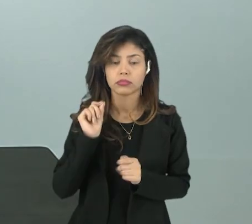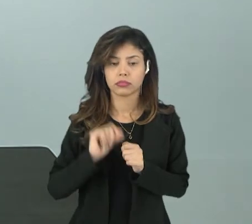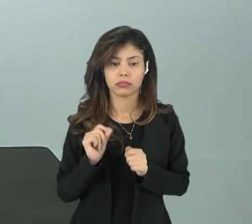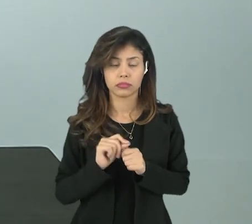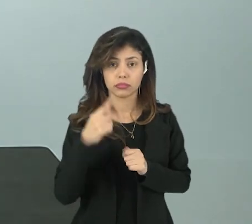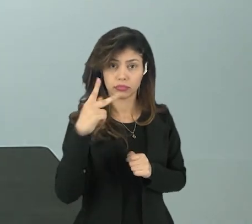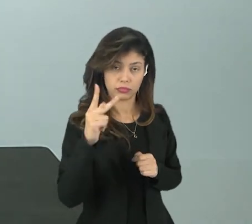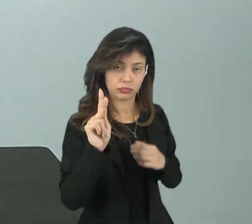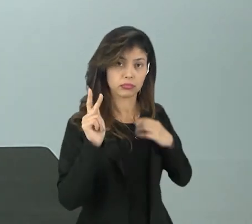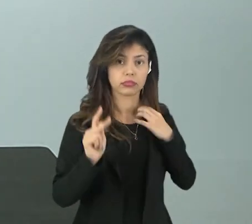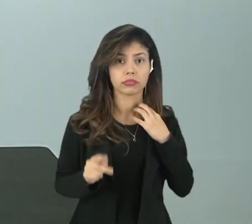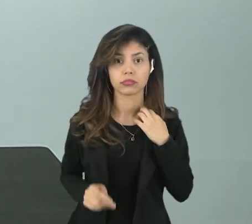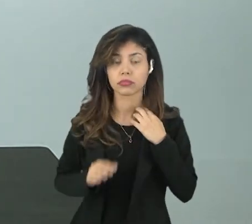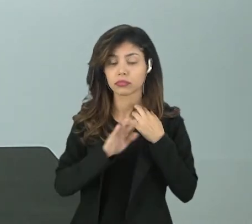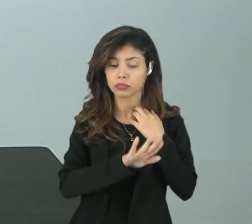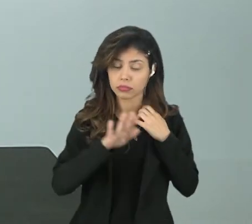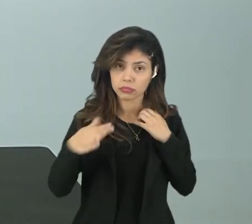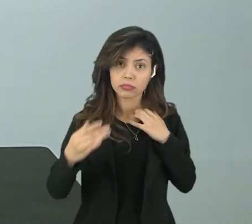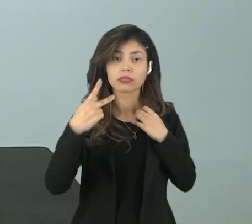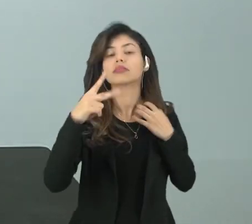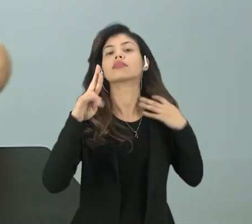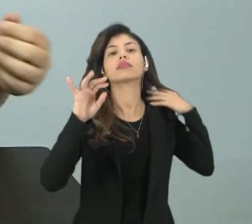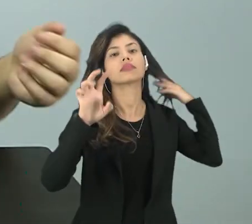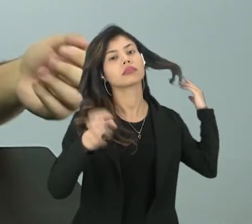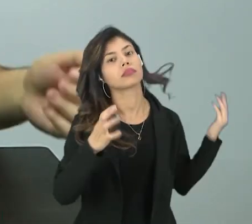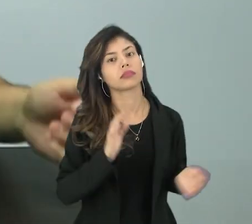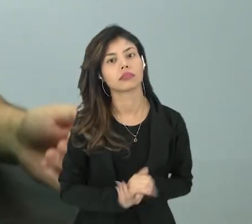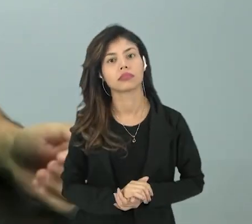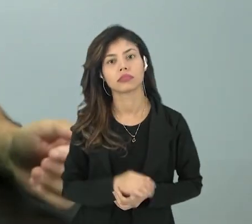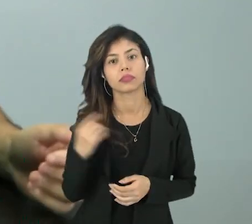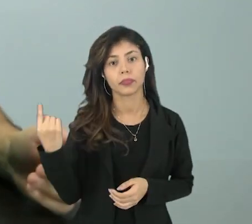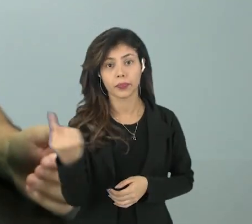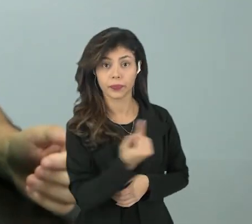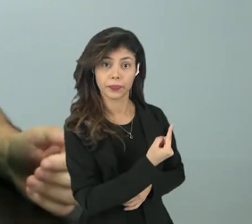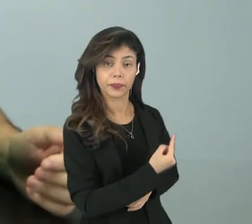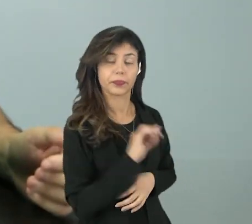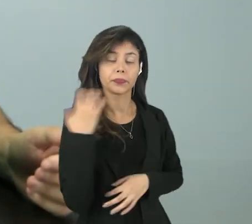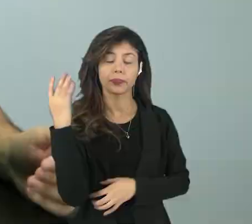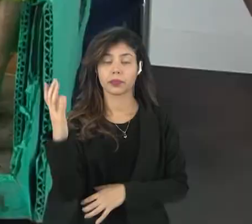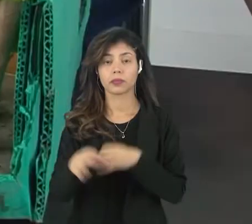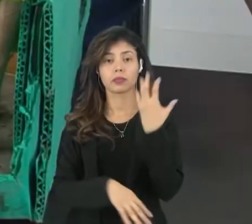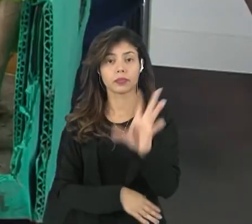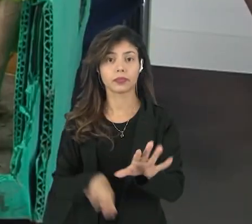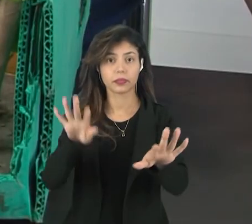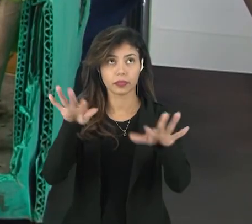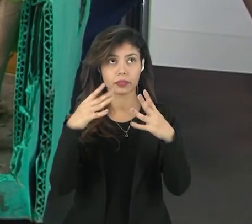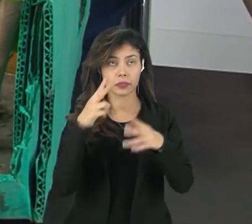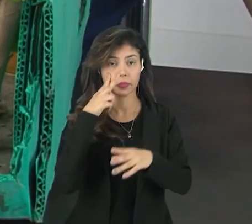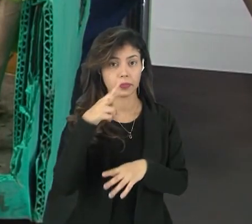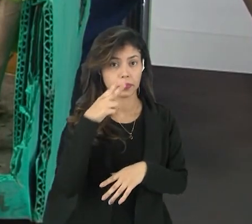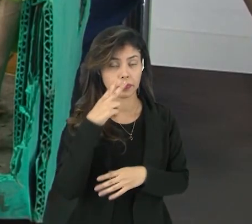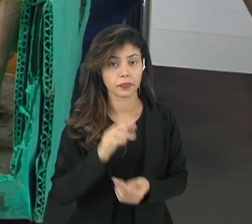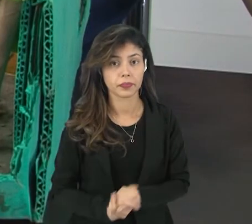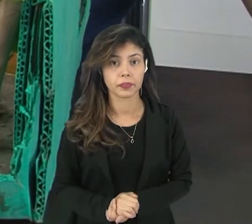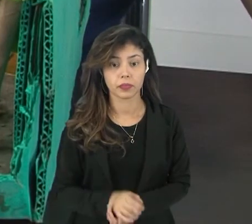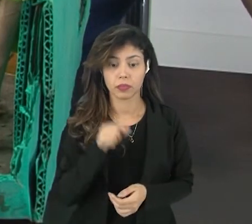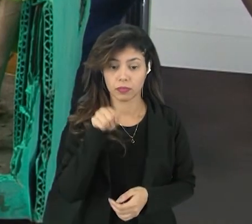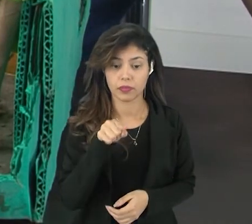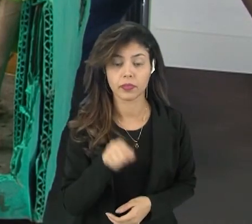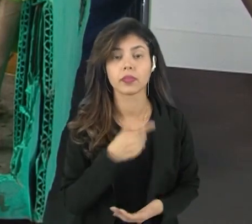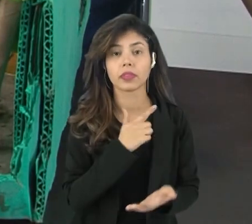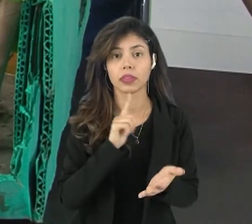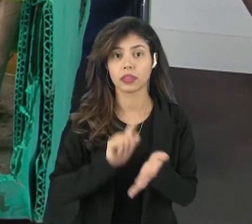a sua parte, ok? Então, para que o nosso ambiente, observe aqui novamente, ó, para que o nosso ambiente seja